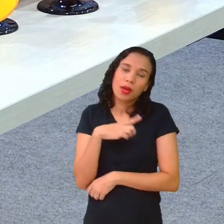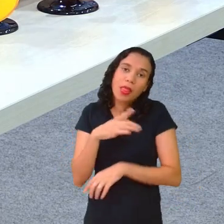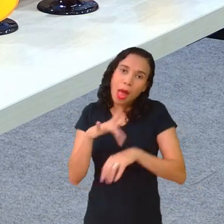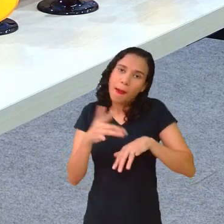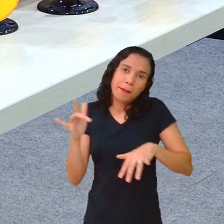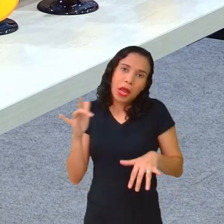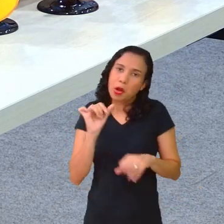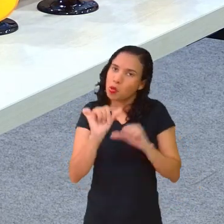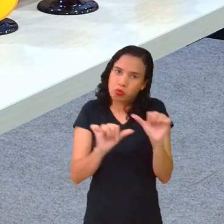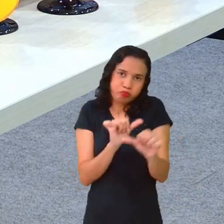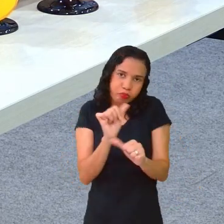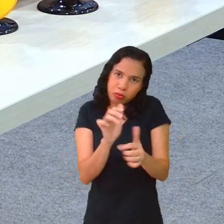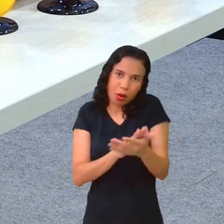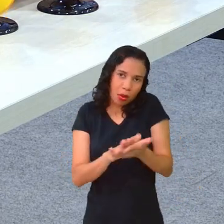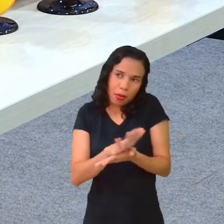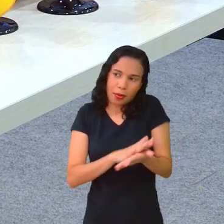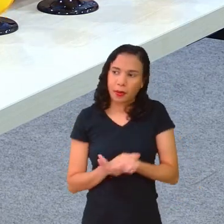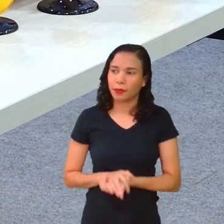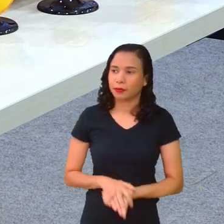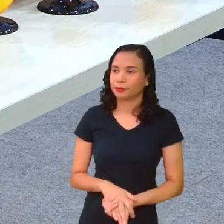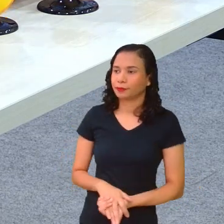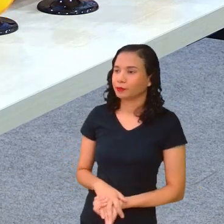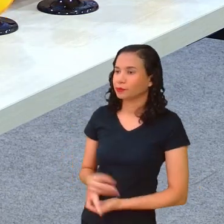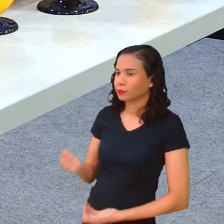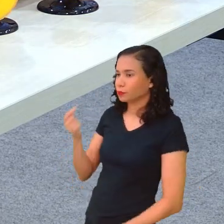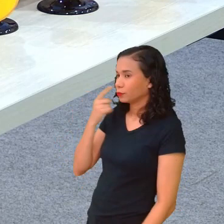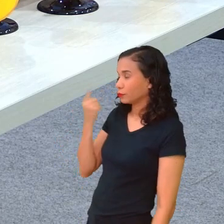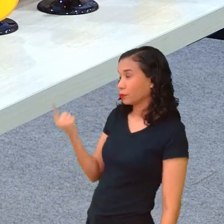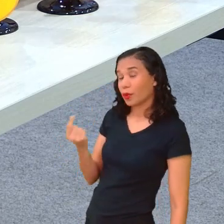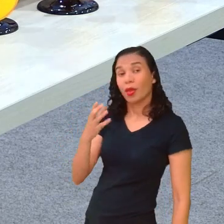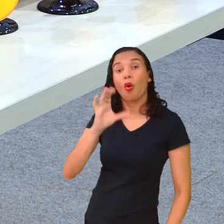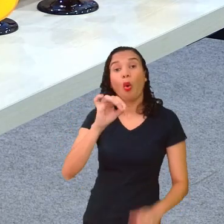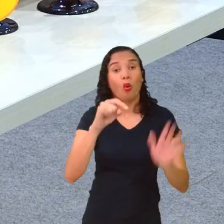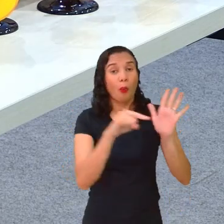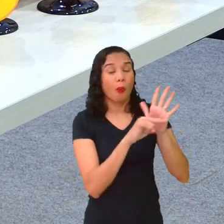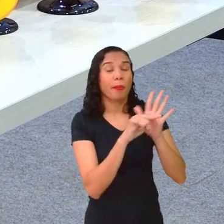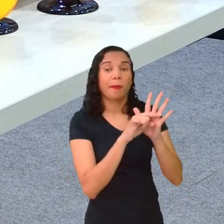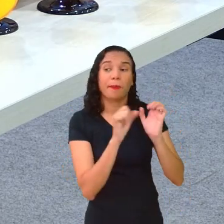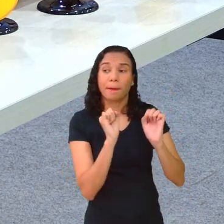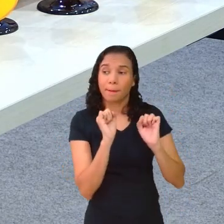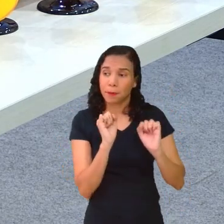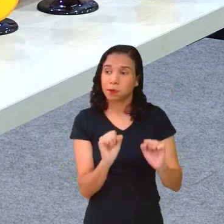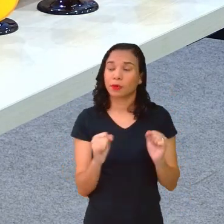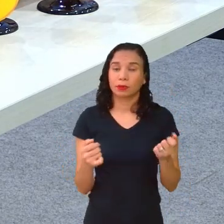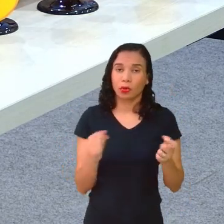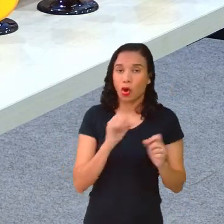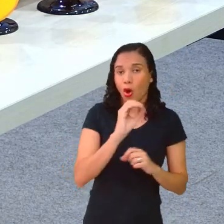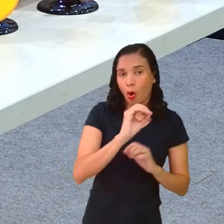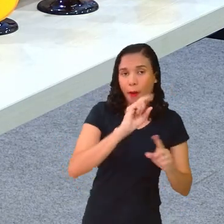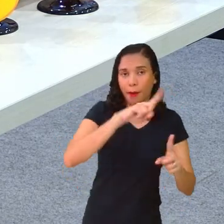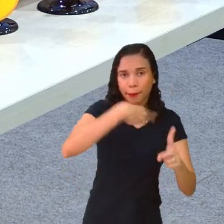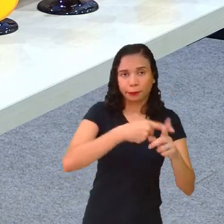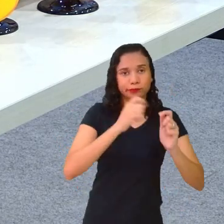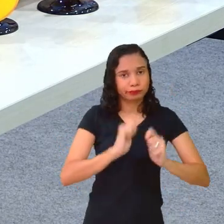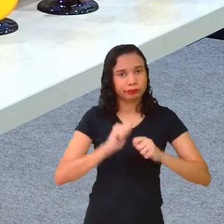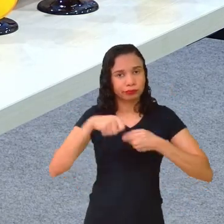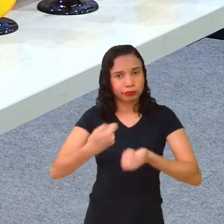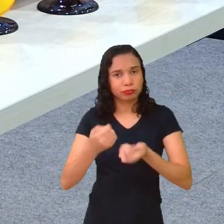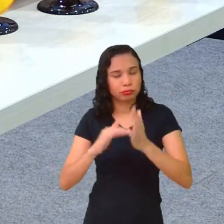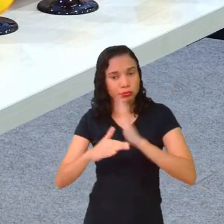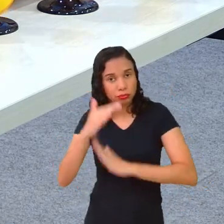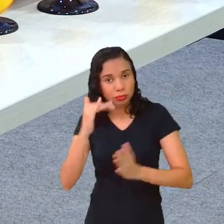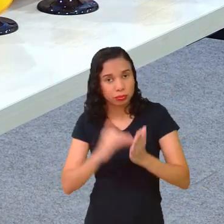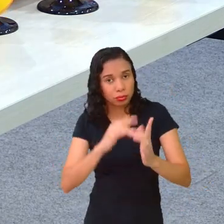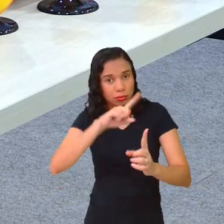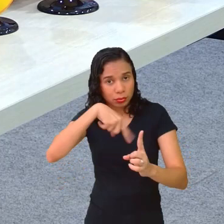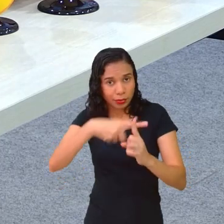vai modificar. Então, esse O negativo, positivo, pode doar todos positivos.